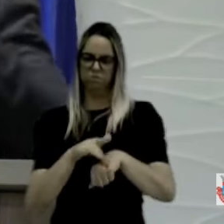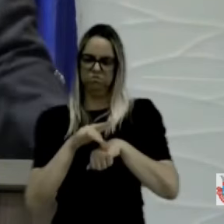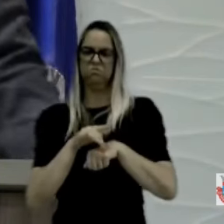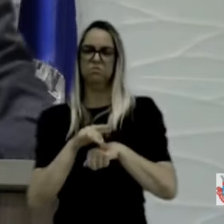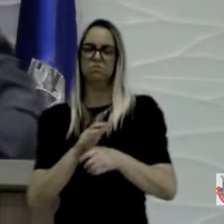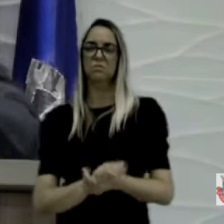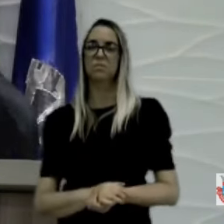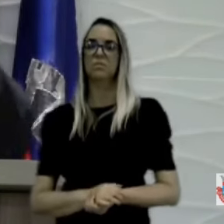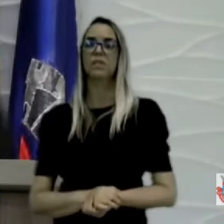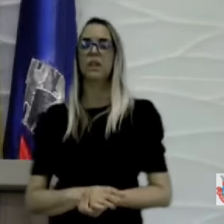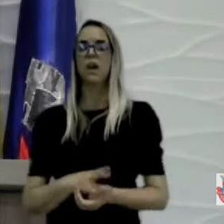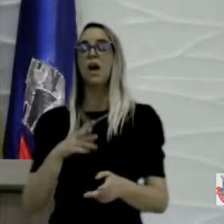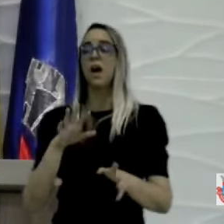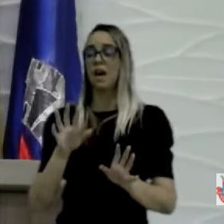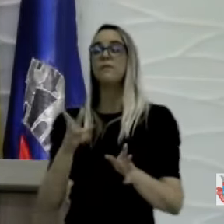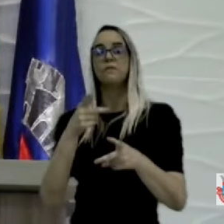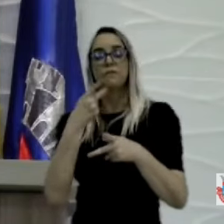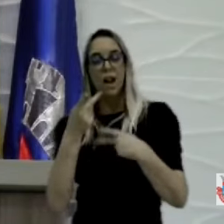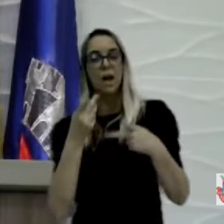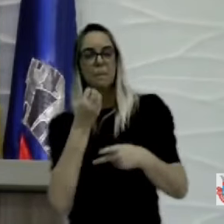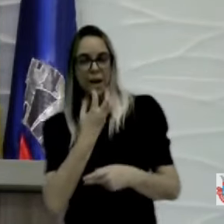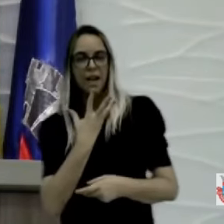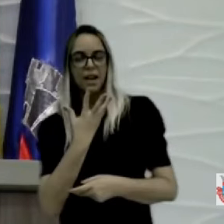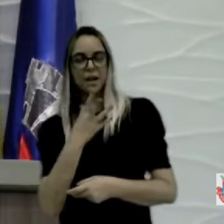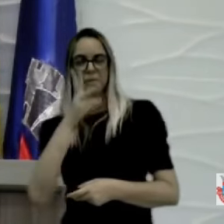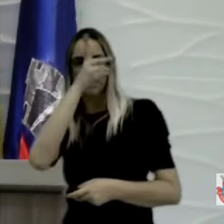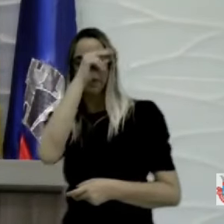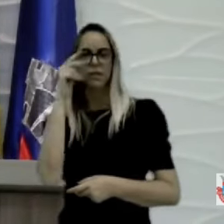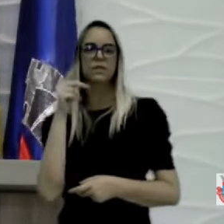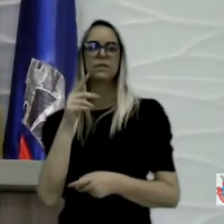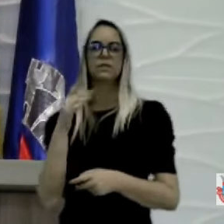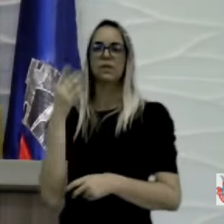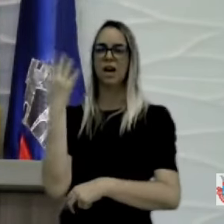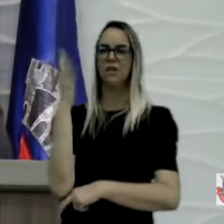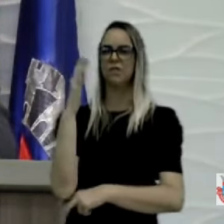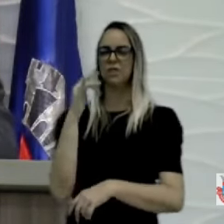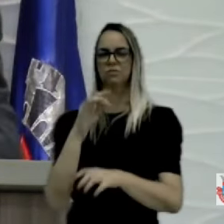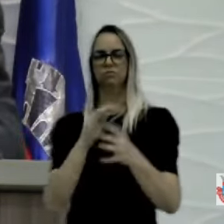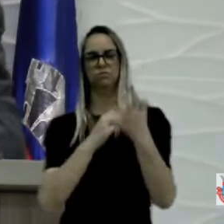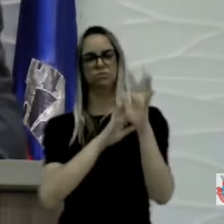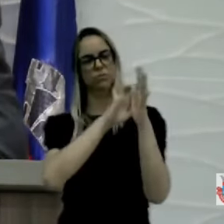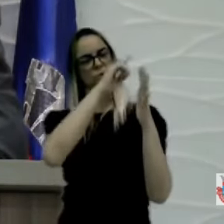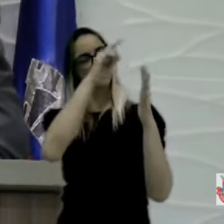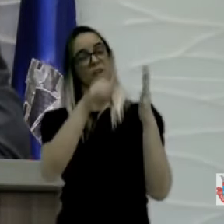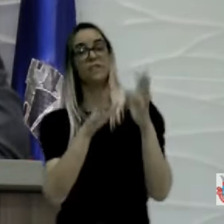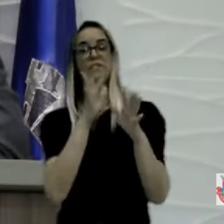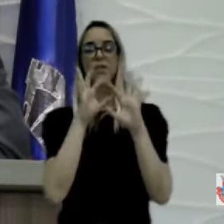ele fala bem do prefeito e todo mundo sabe. A árvore genealógica da família dele, como está